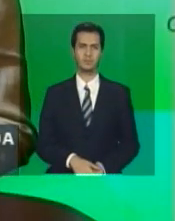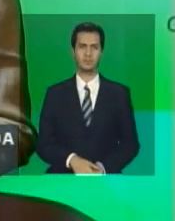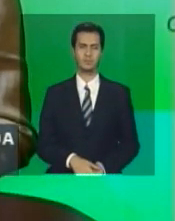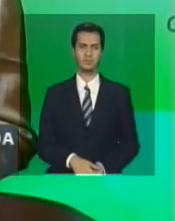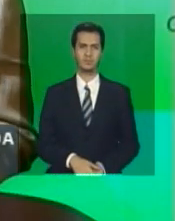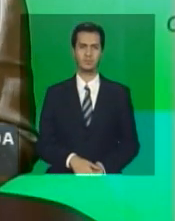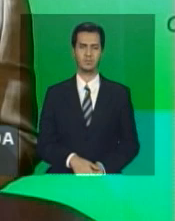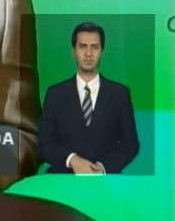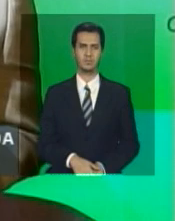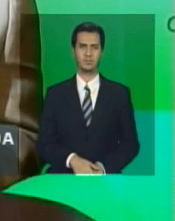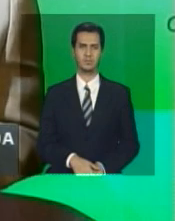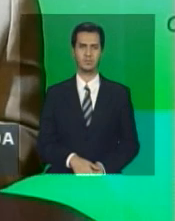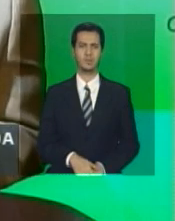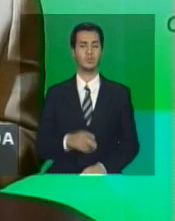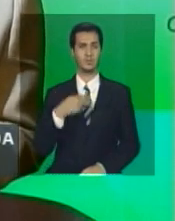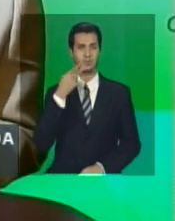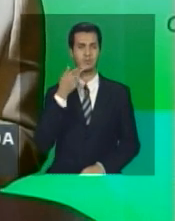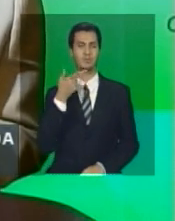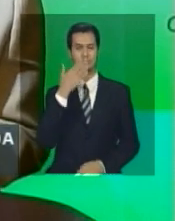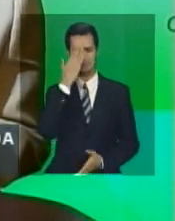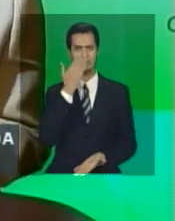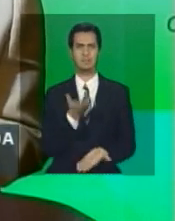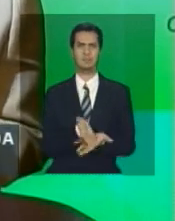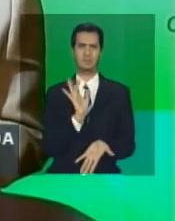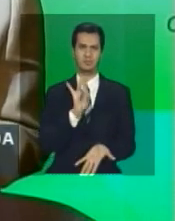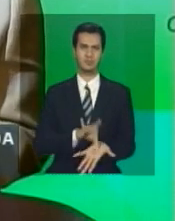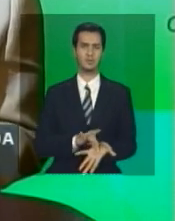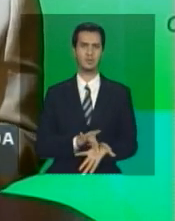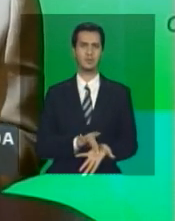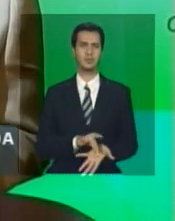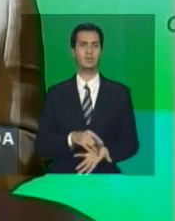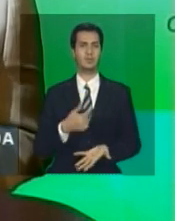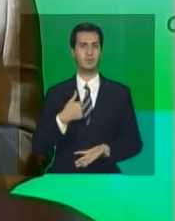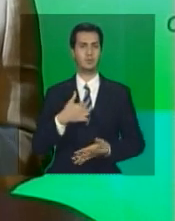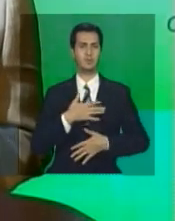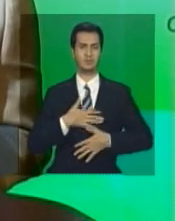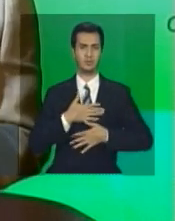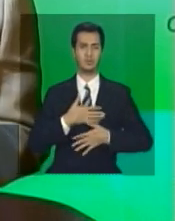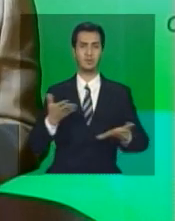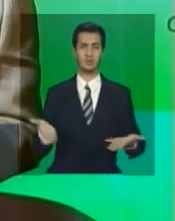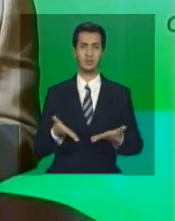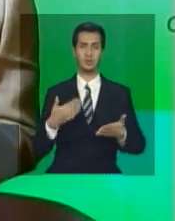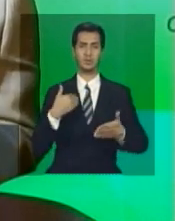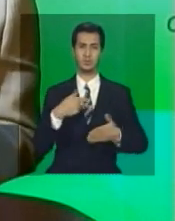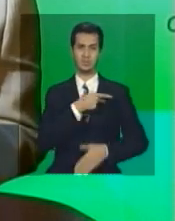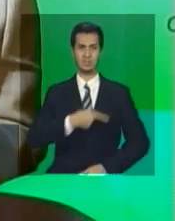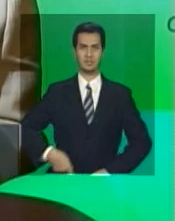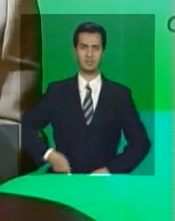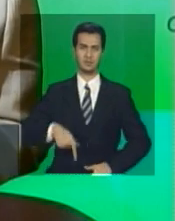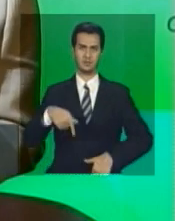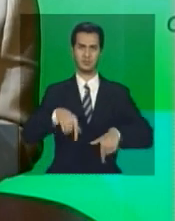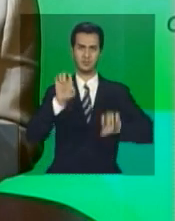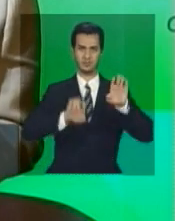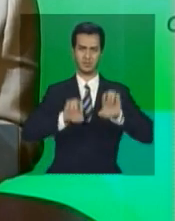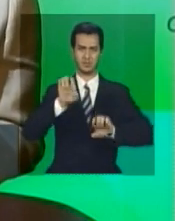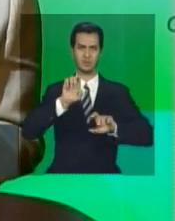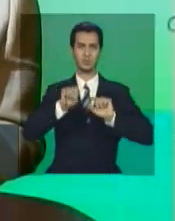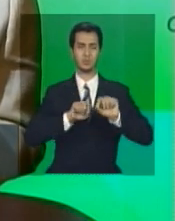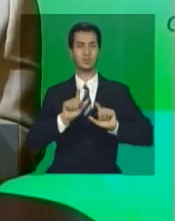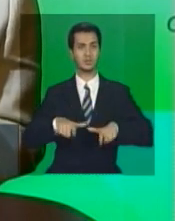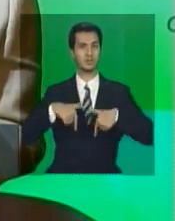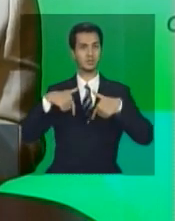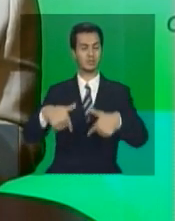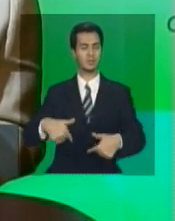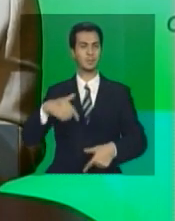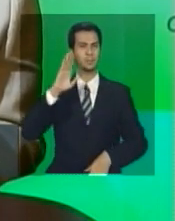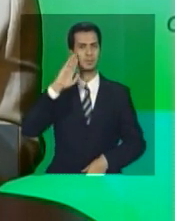Digo, sem sombra de dúvidas, que a oportunidade que tenho agora de conduzir essa empresa, o maior de todos os desafios